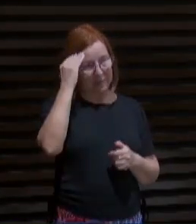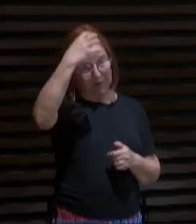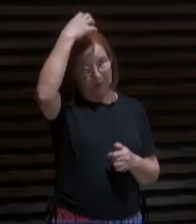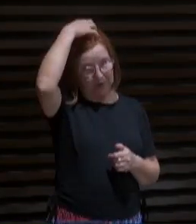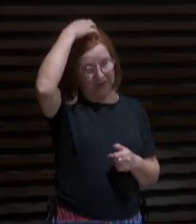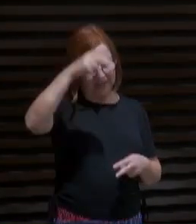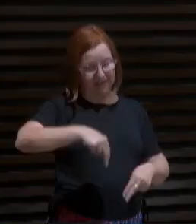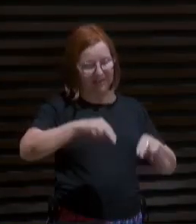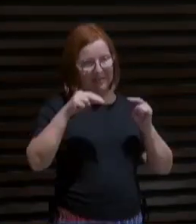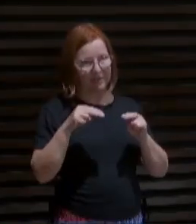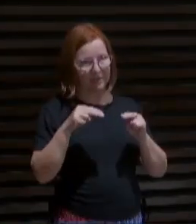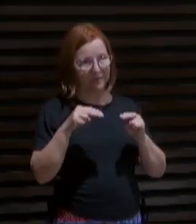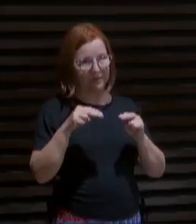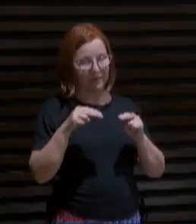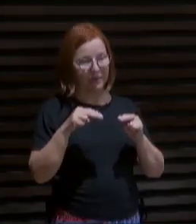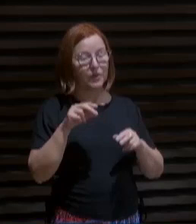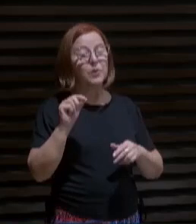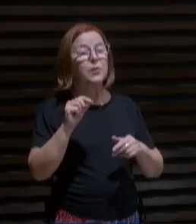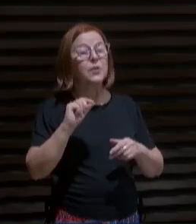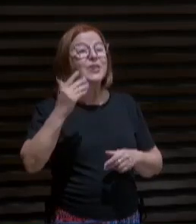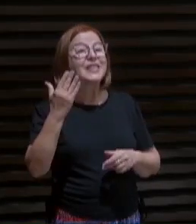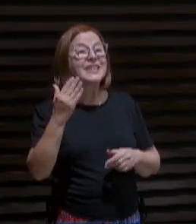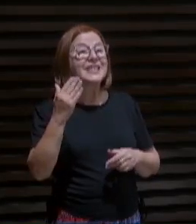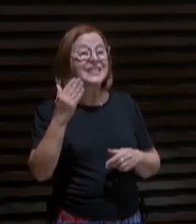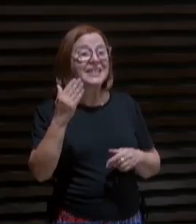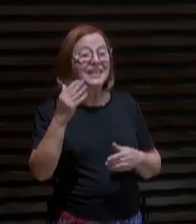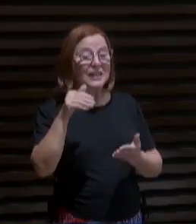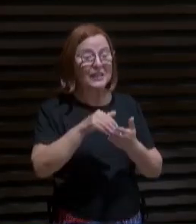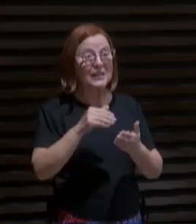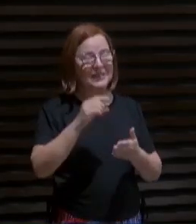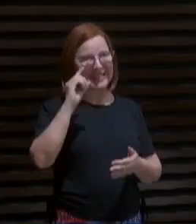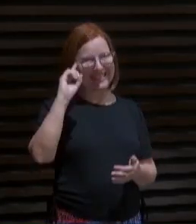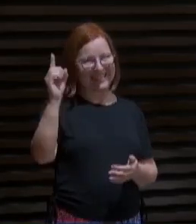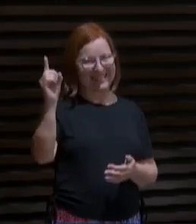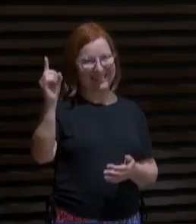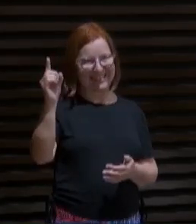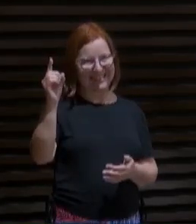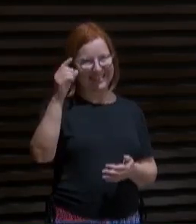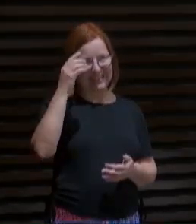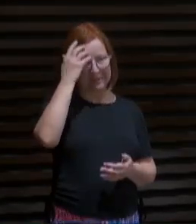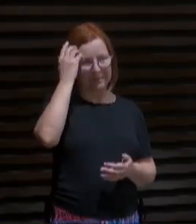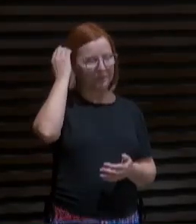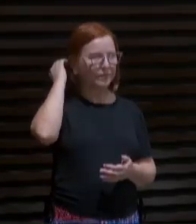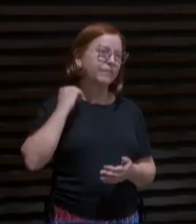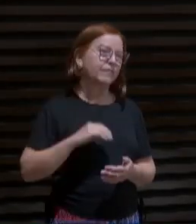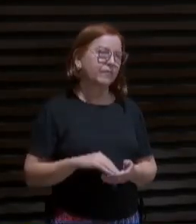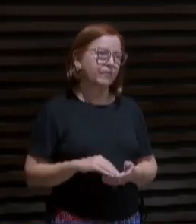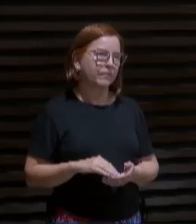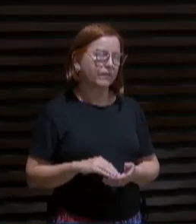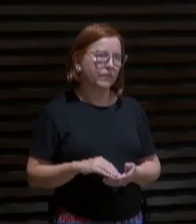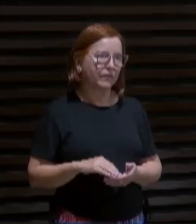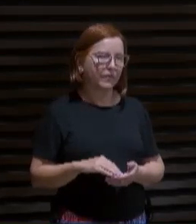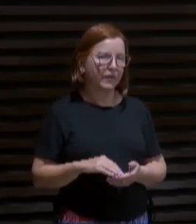ser. Olha, aonde? Nos últimos dias. E ele pega antes,